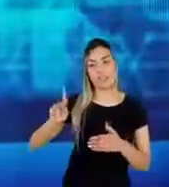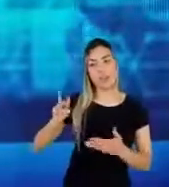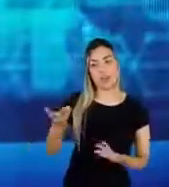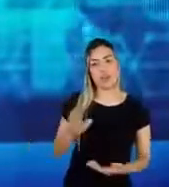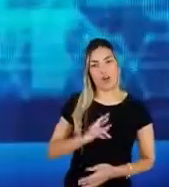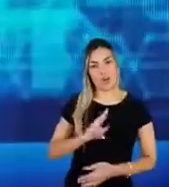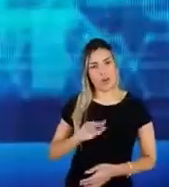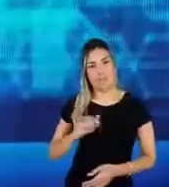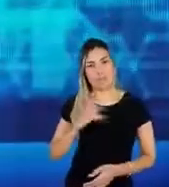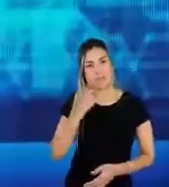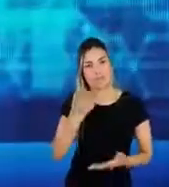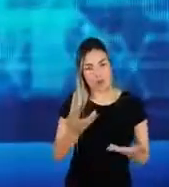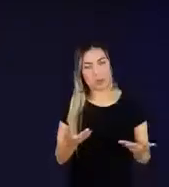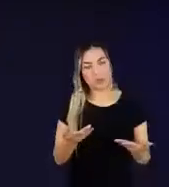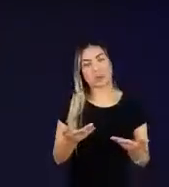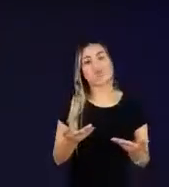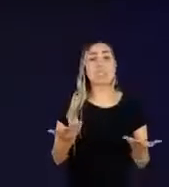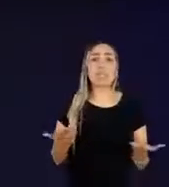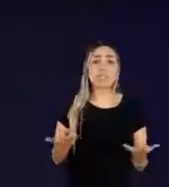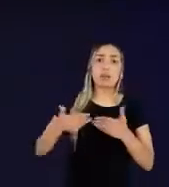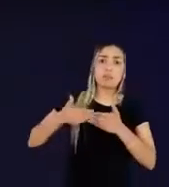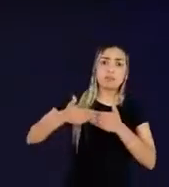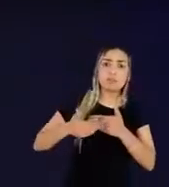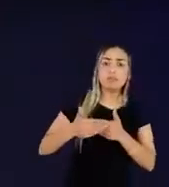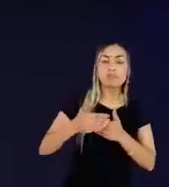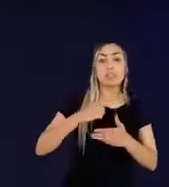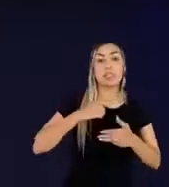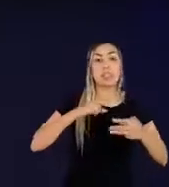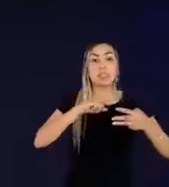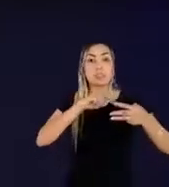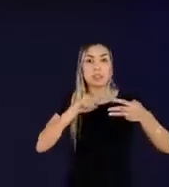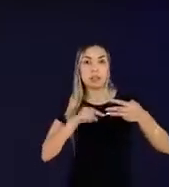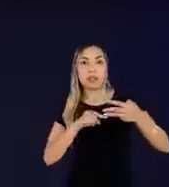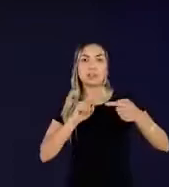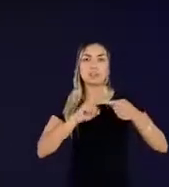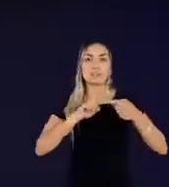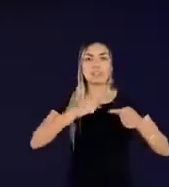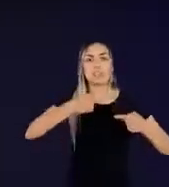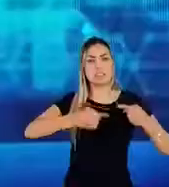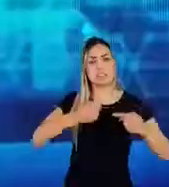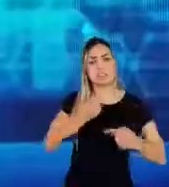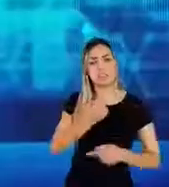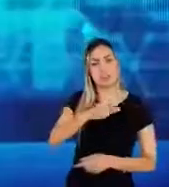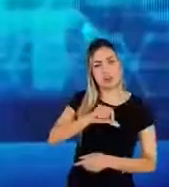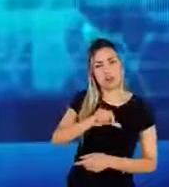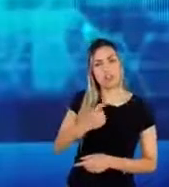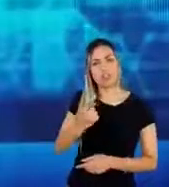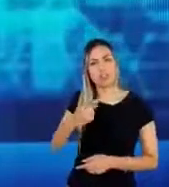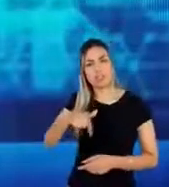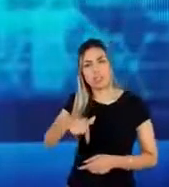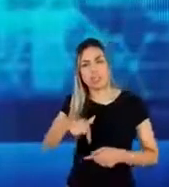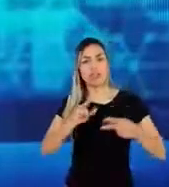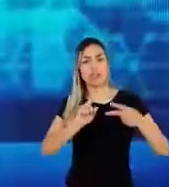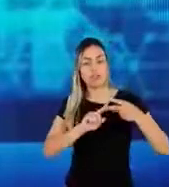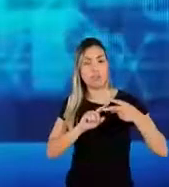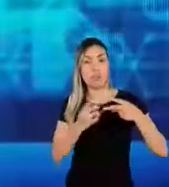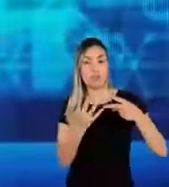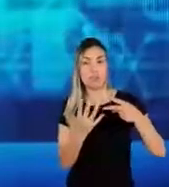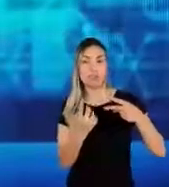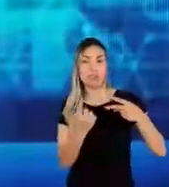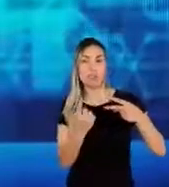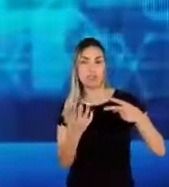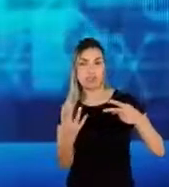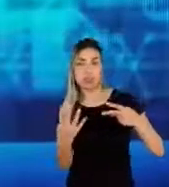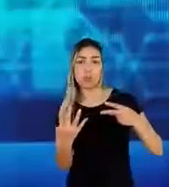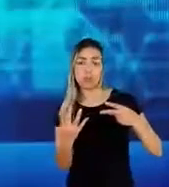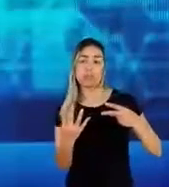a partir daí, temos três frentes. Tem a discussão do 1917, tem a discussão do 414 e tem o estudo, né,